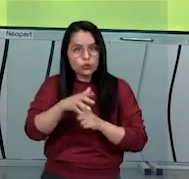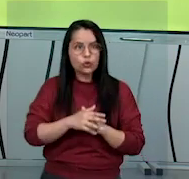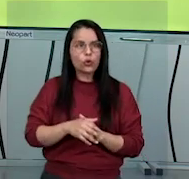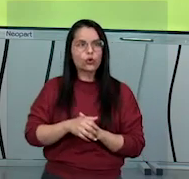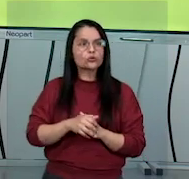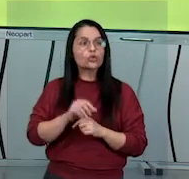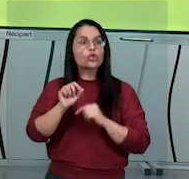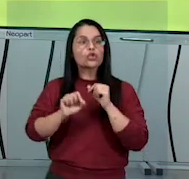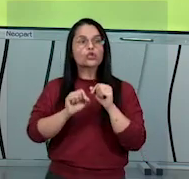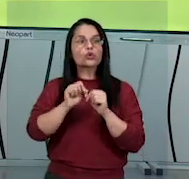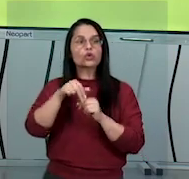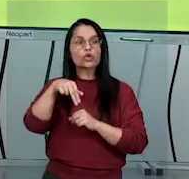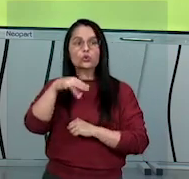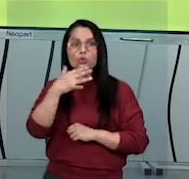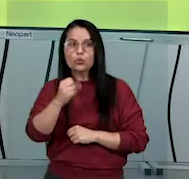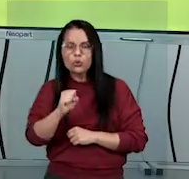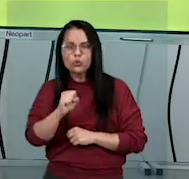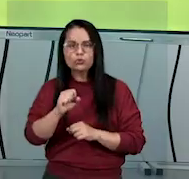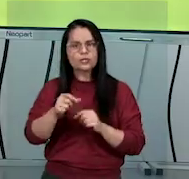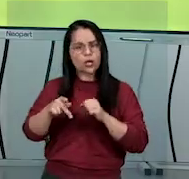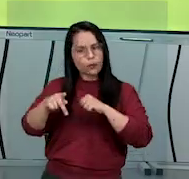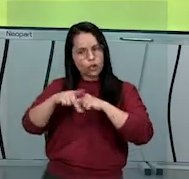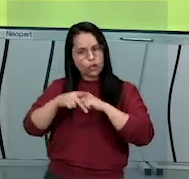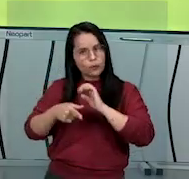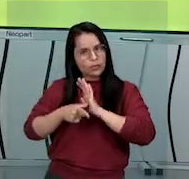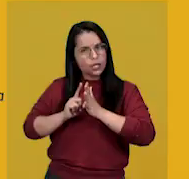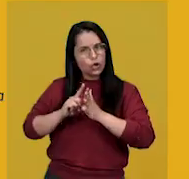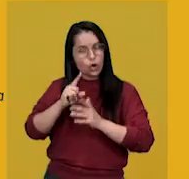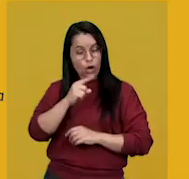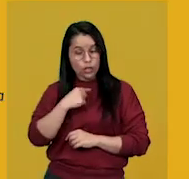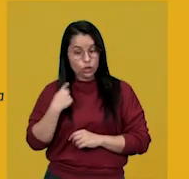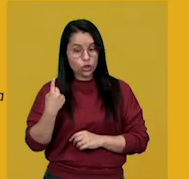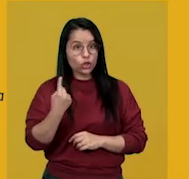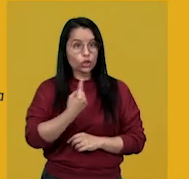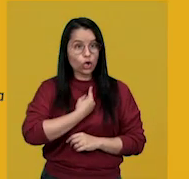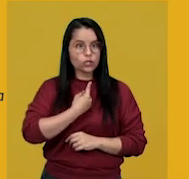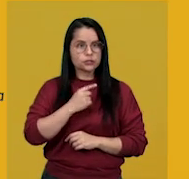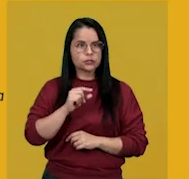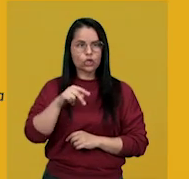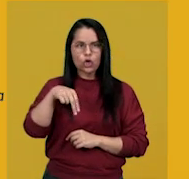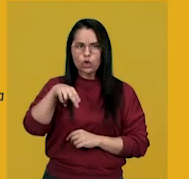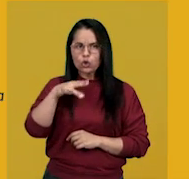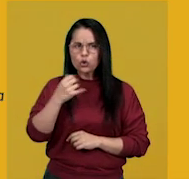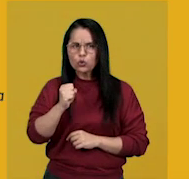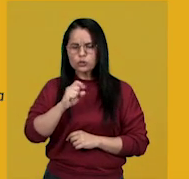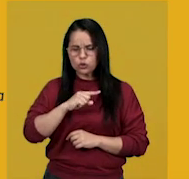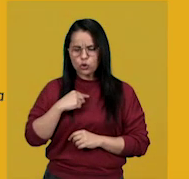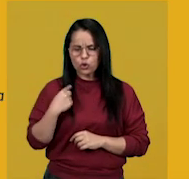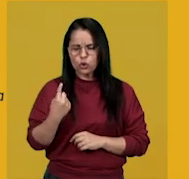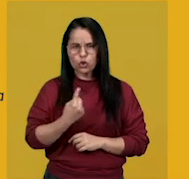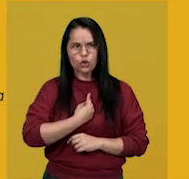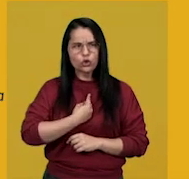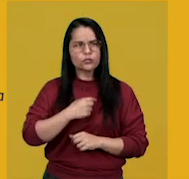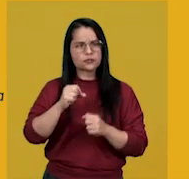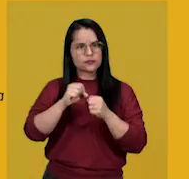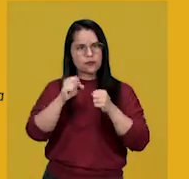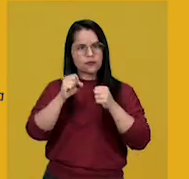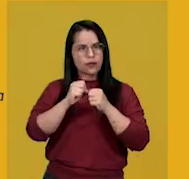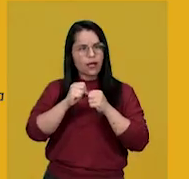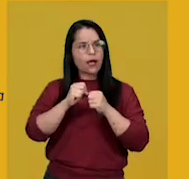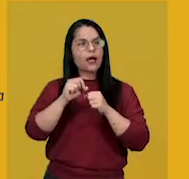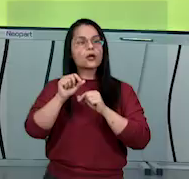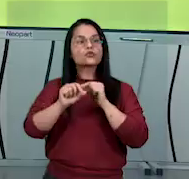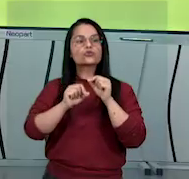o pronome que é anterior ao nós, que nos faz respirar. Eu, você e todo